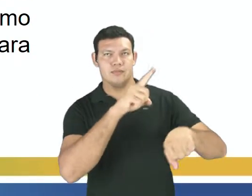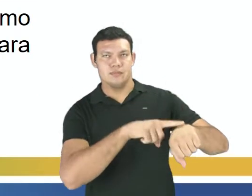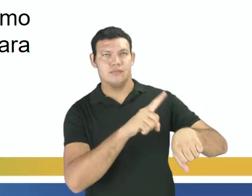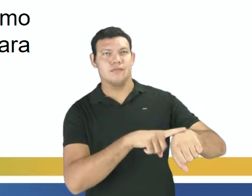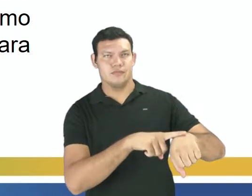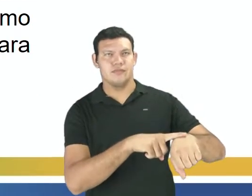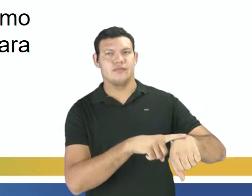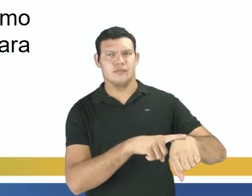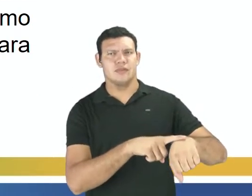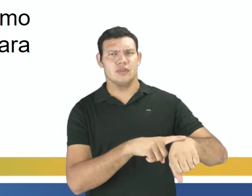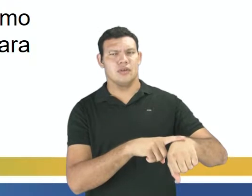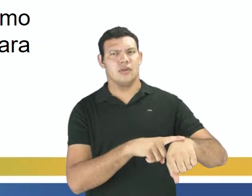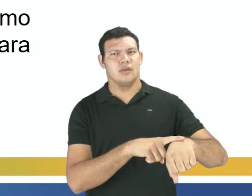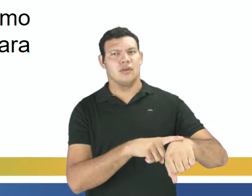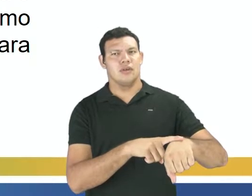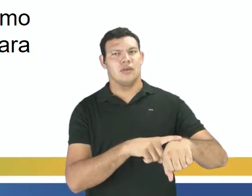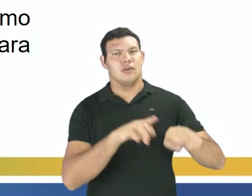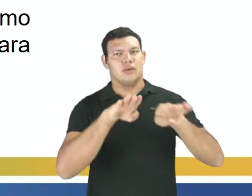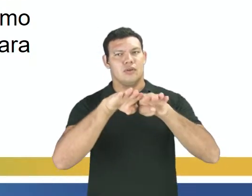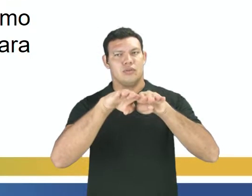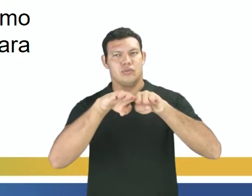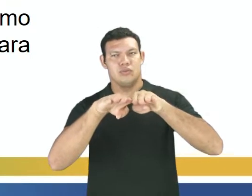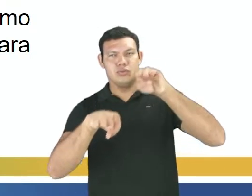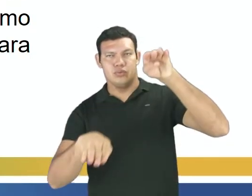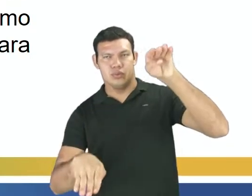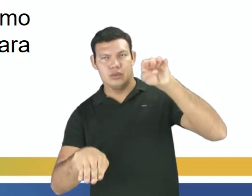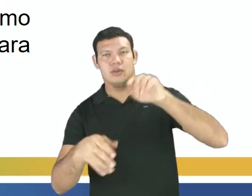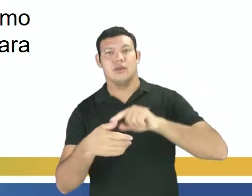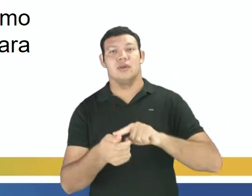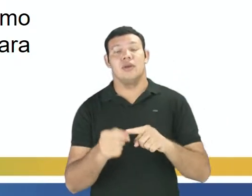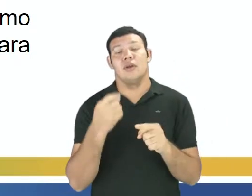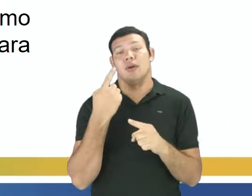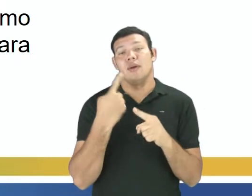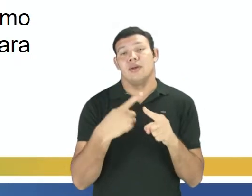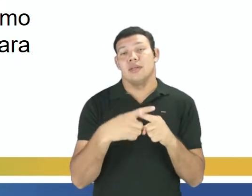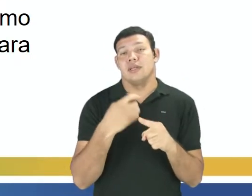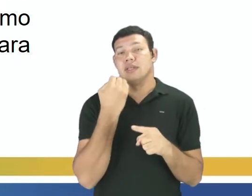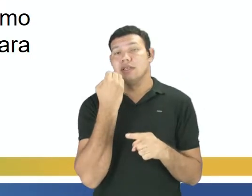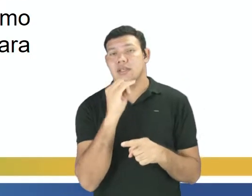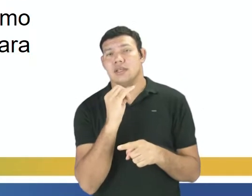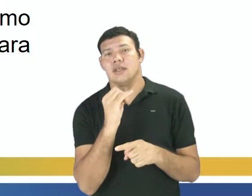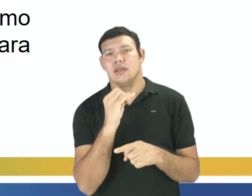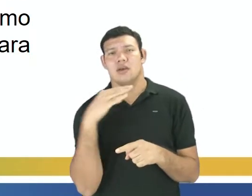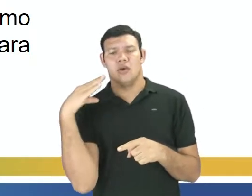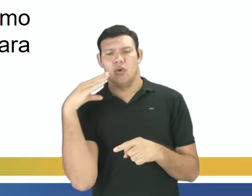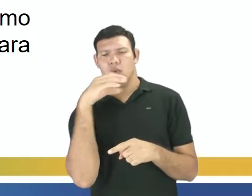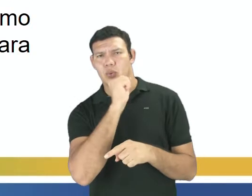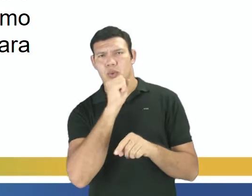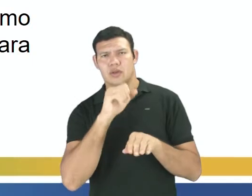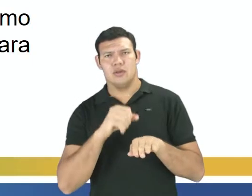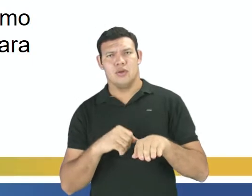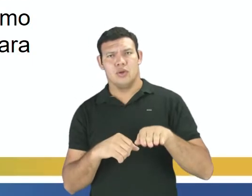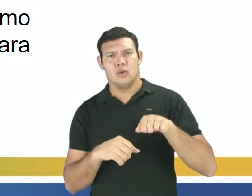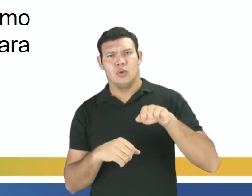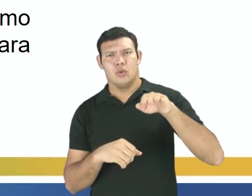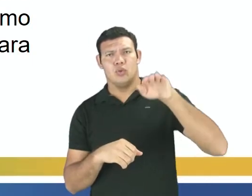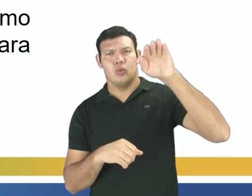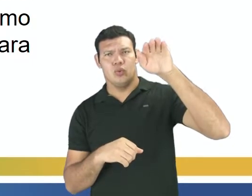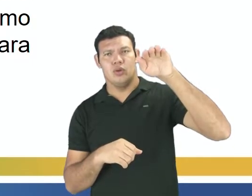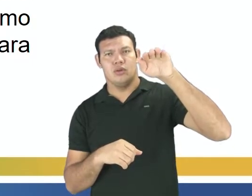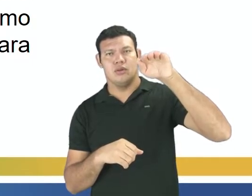considerados grandezas inversas. Agora, por quê? Pois se aumentarmos a velocidade, o tempo é reduzido. E